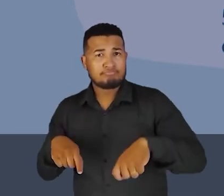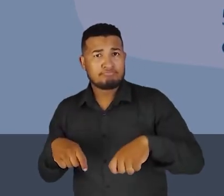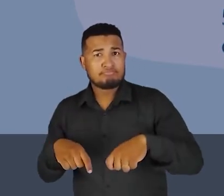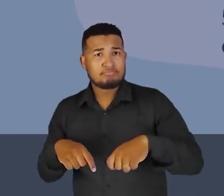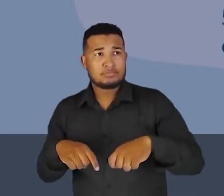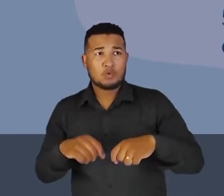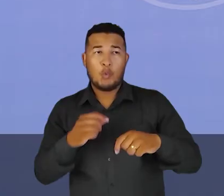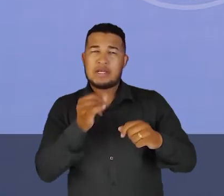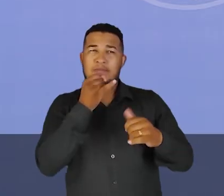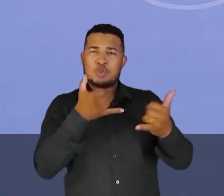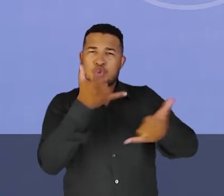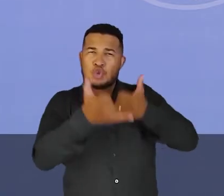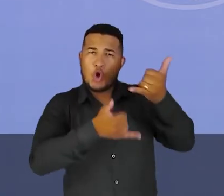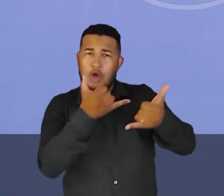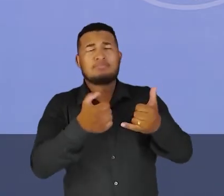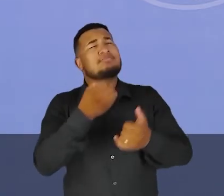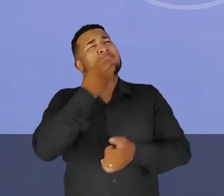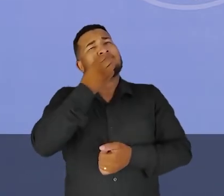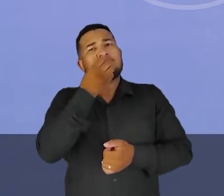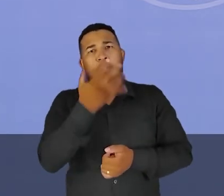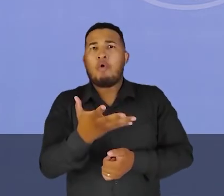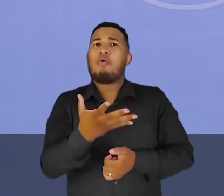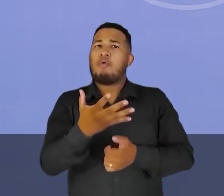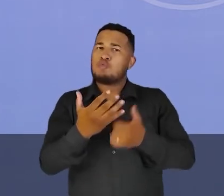Você joga com ele? É bom jogar.